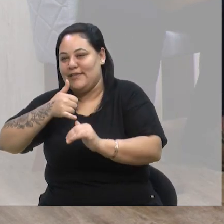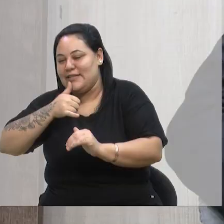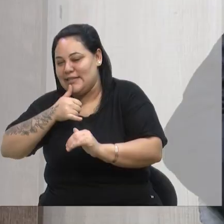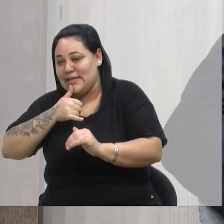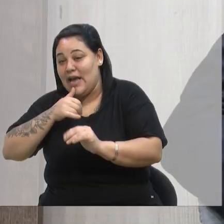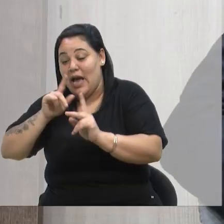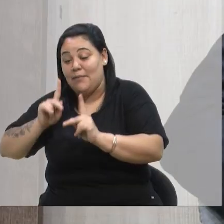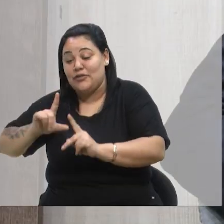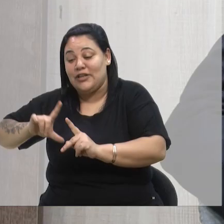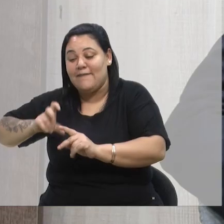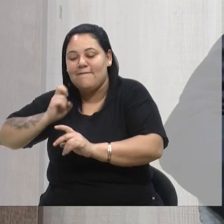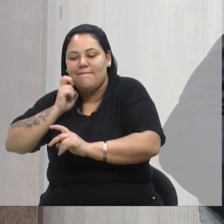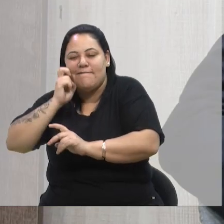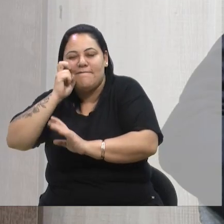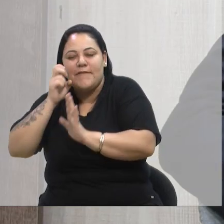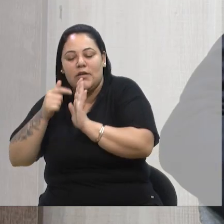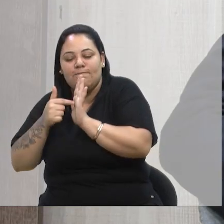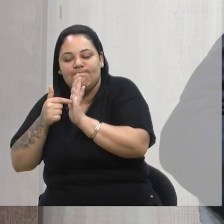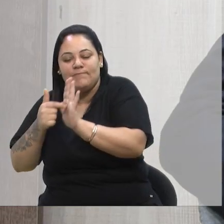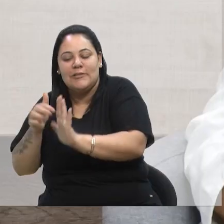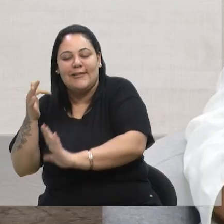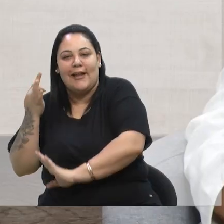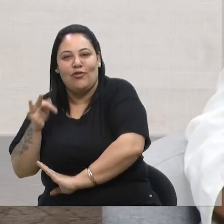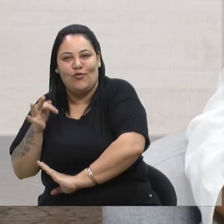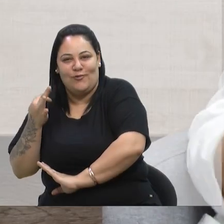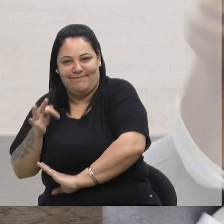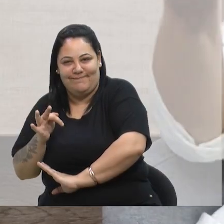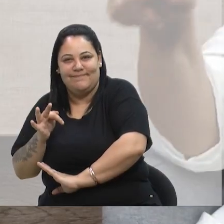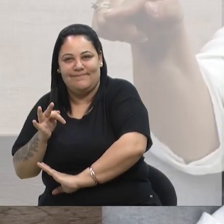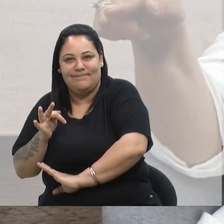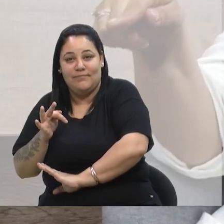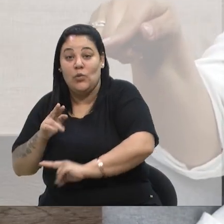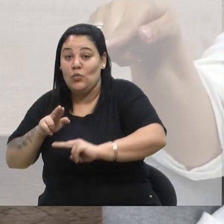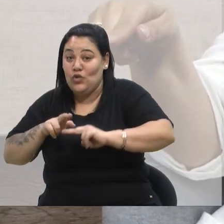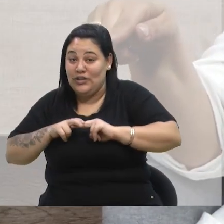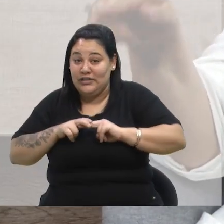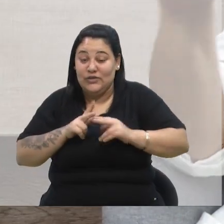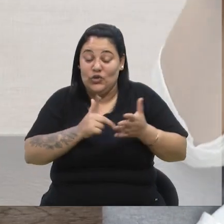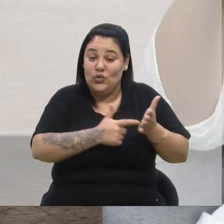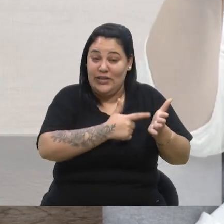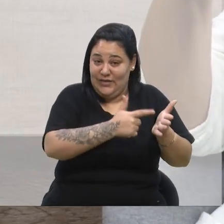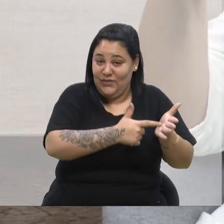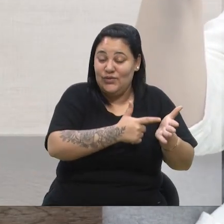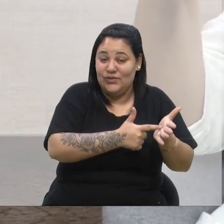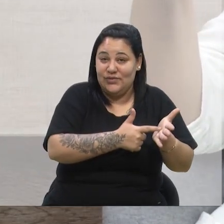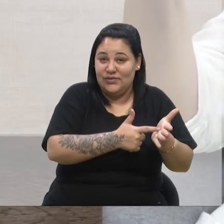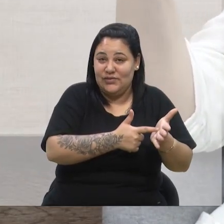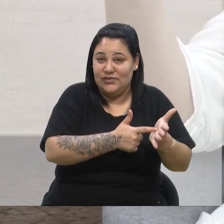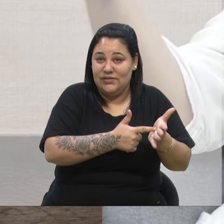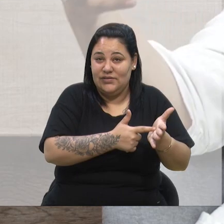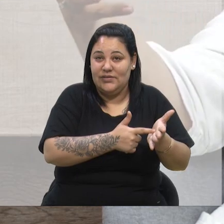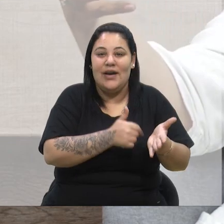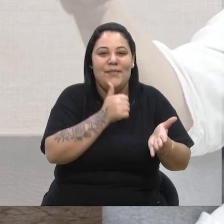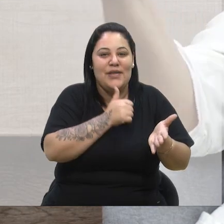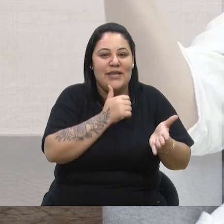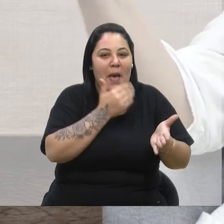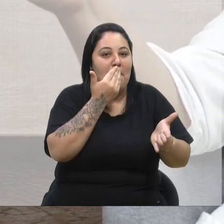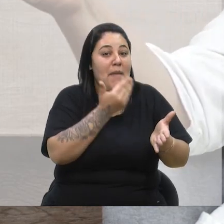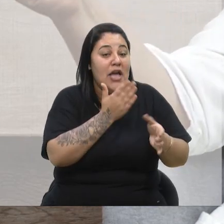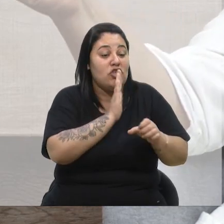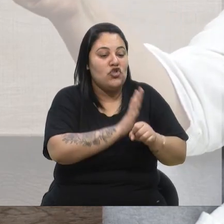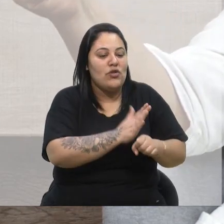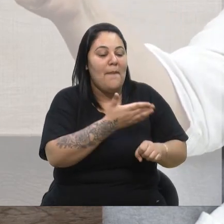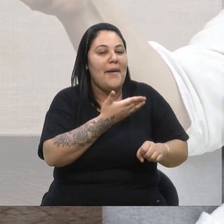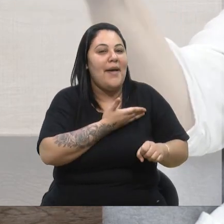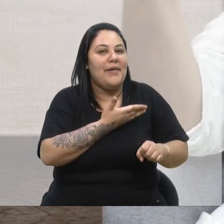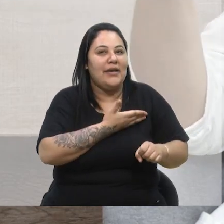demonstrar fraqueza. É uma vergonha de demonstrar fraqueza, exatamente. Tanto que no livro ela pede ajuda